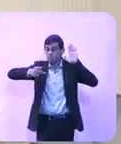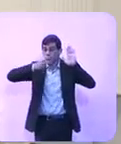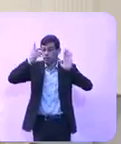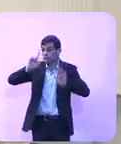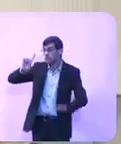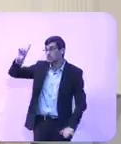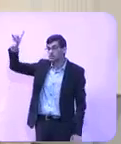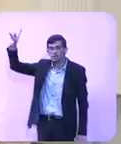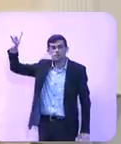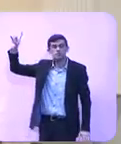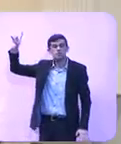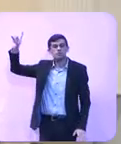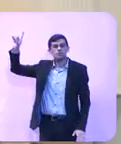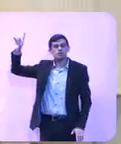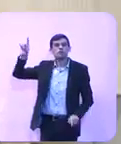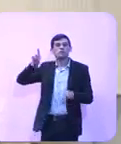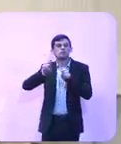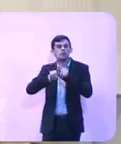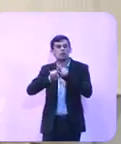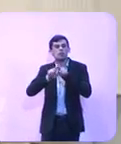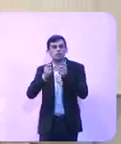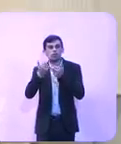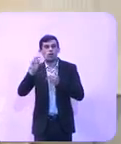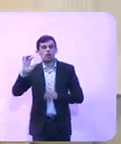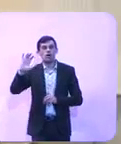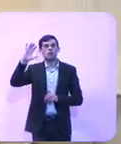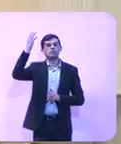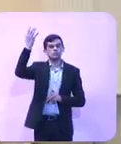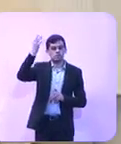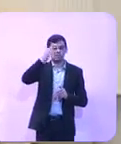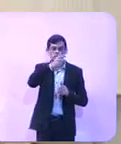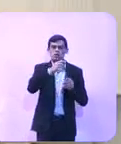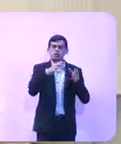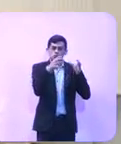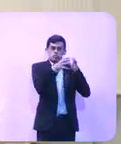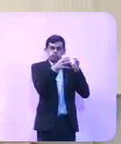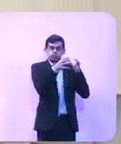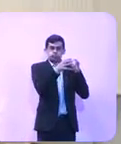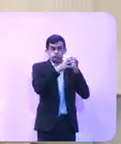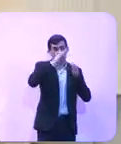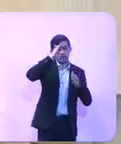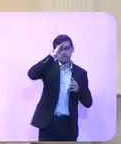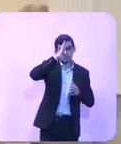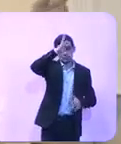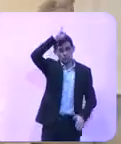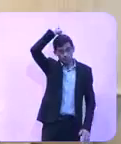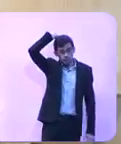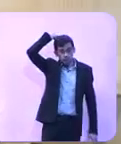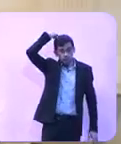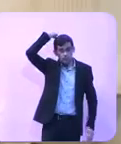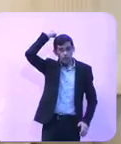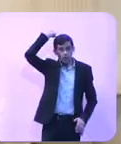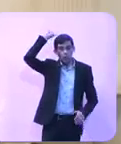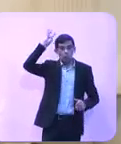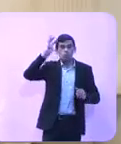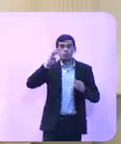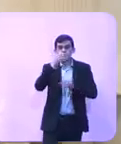Deus. E é como acontecia lá com as legiões romanas. O estandarte era movido para